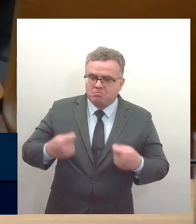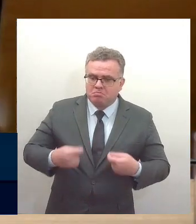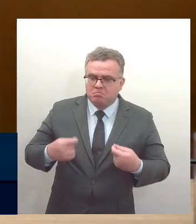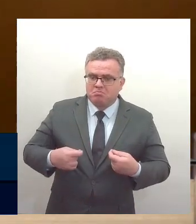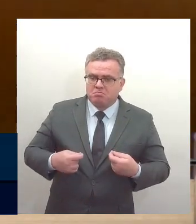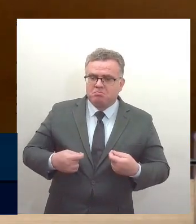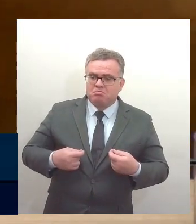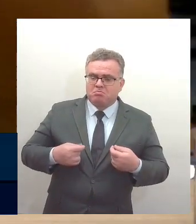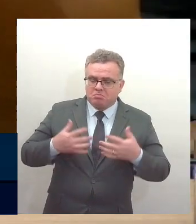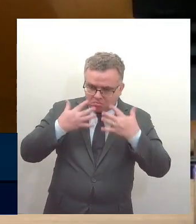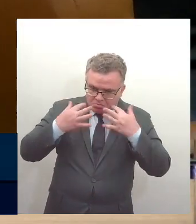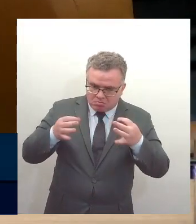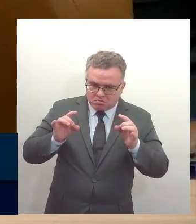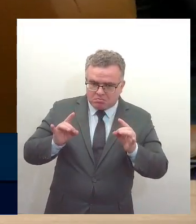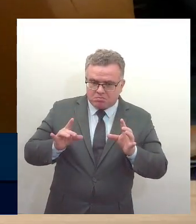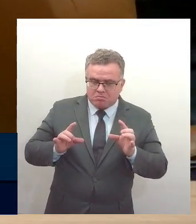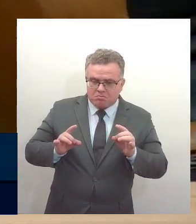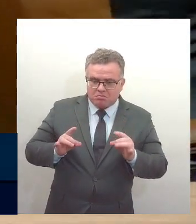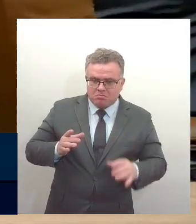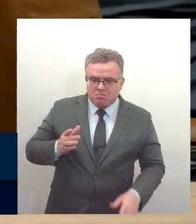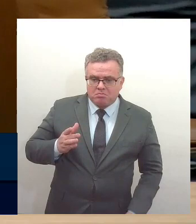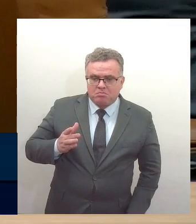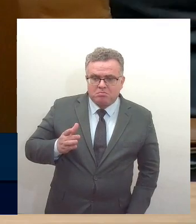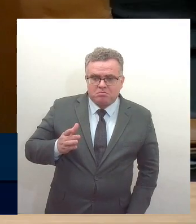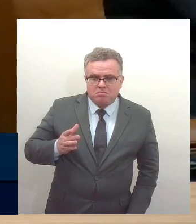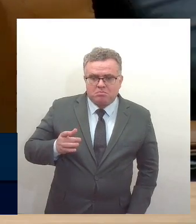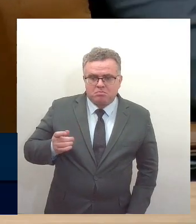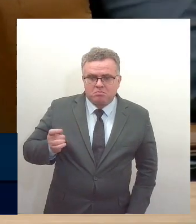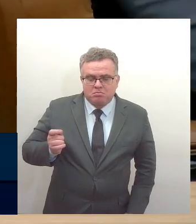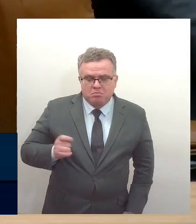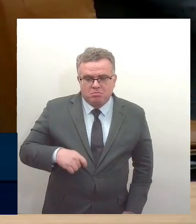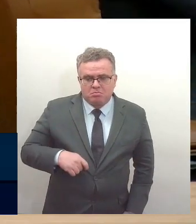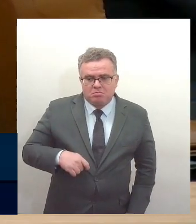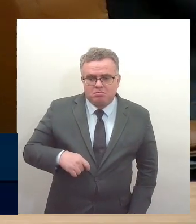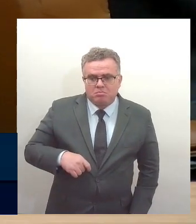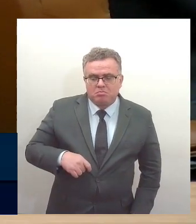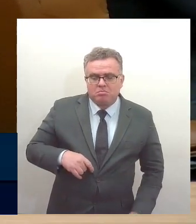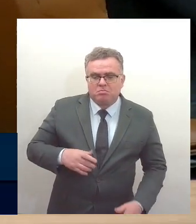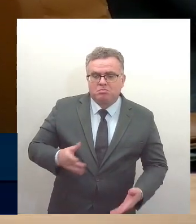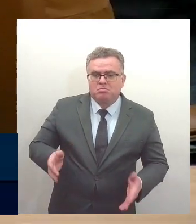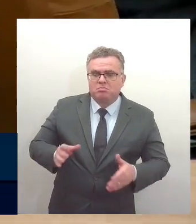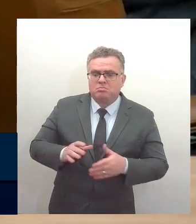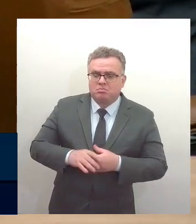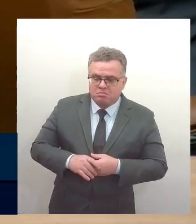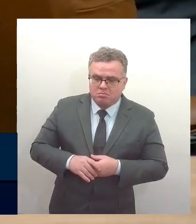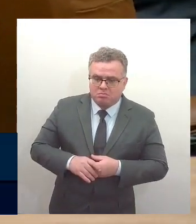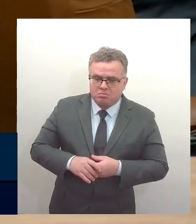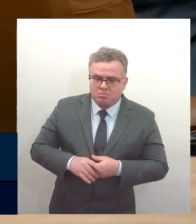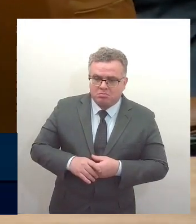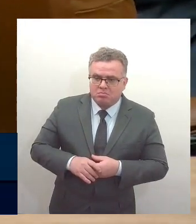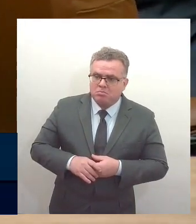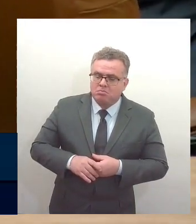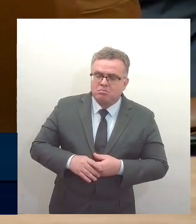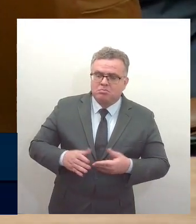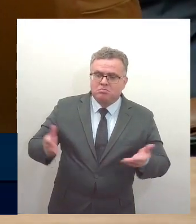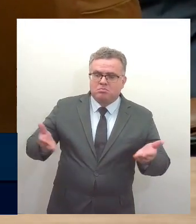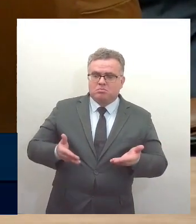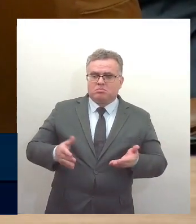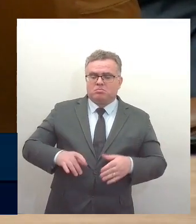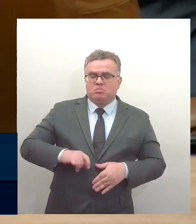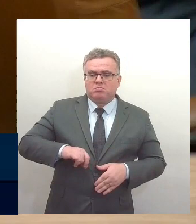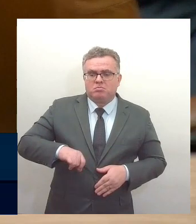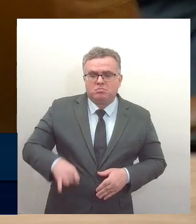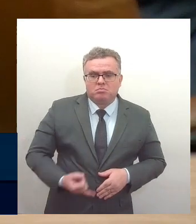para o transtorno do espectro autista. E, ao tempo, eu quero aproveitar para convidar